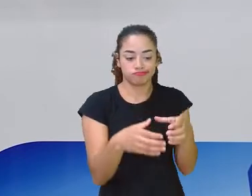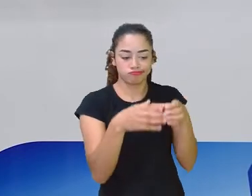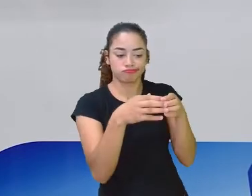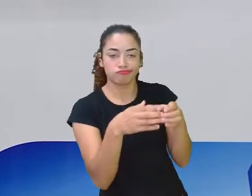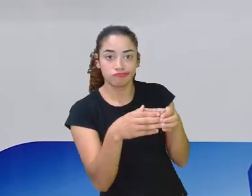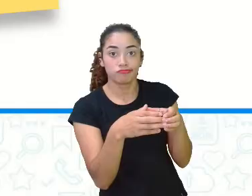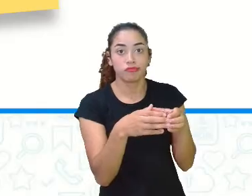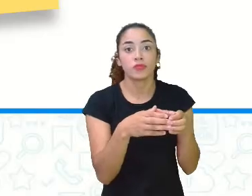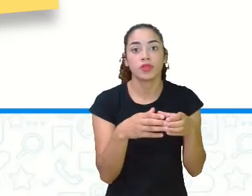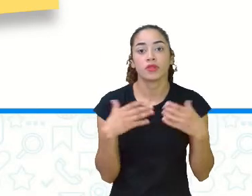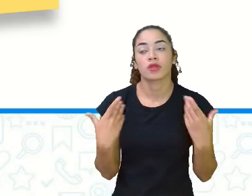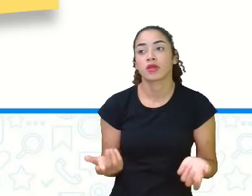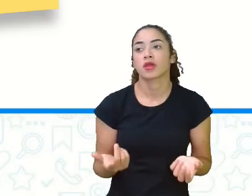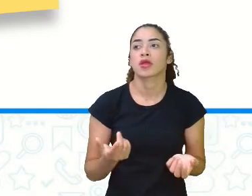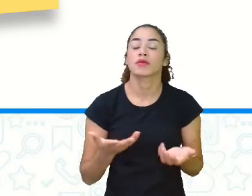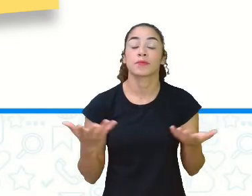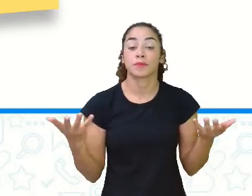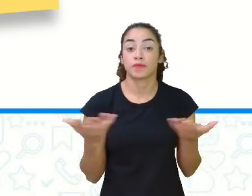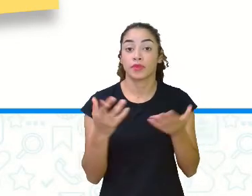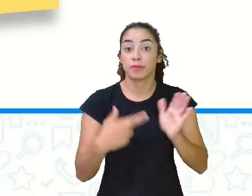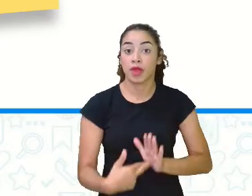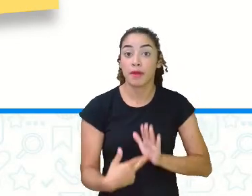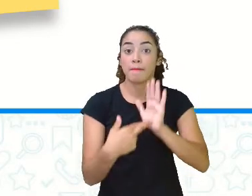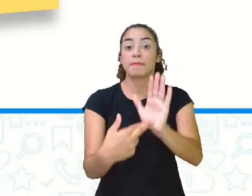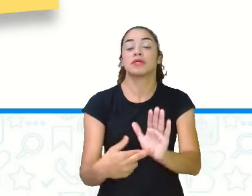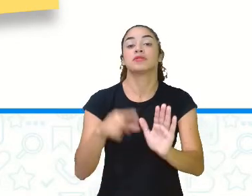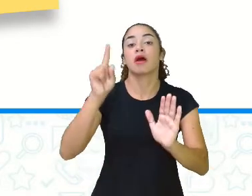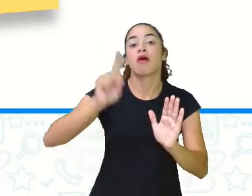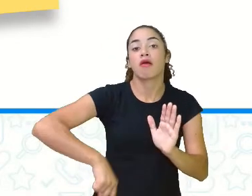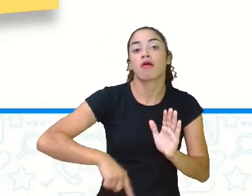para representar, como eu mostrei para vocês, é